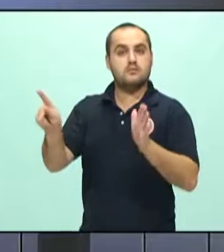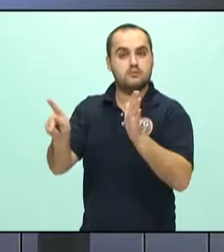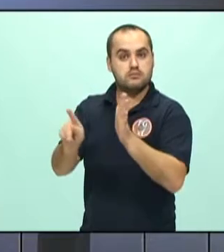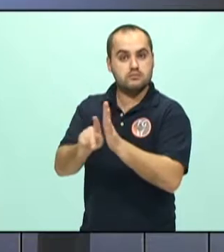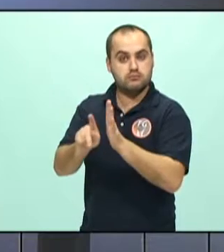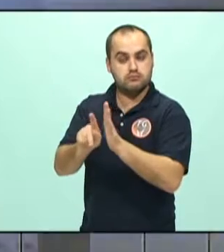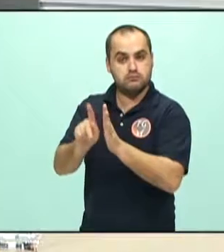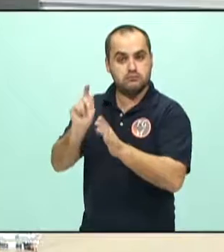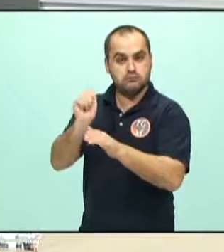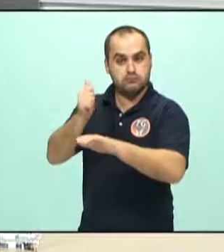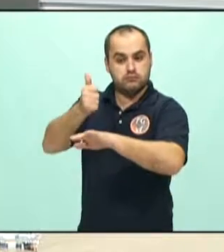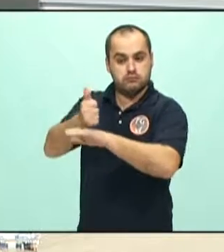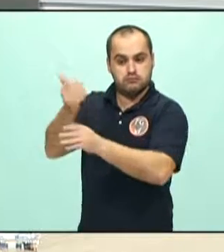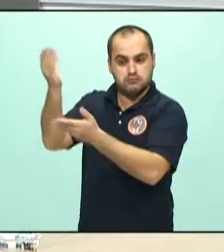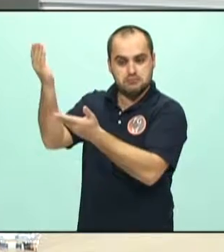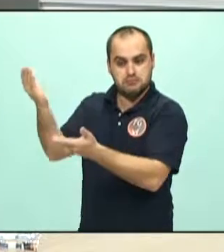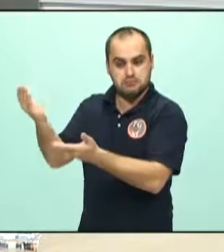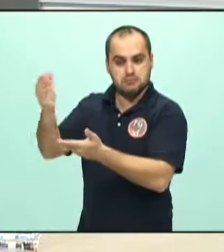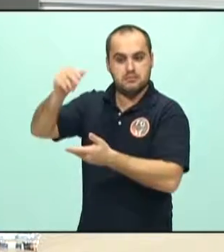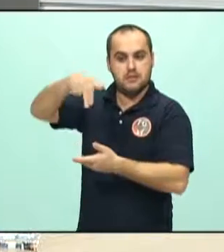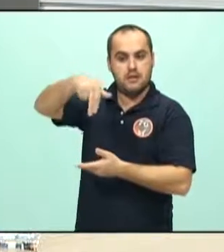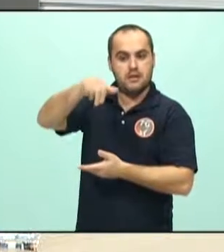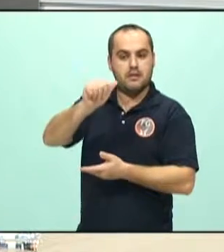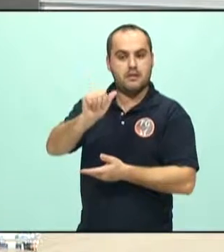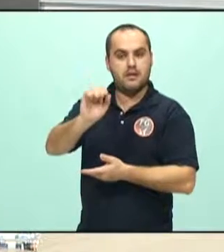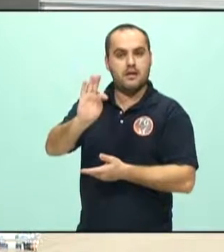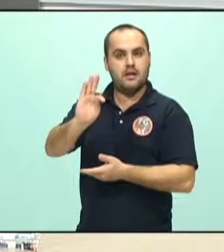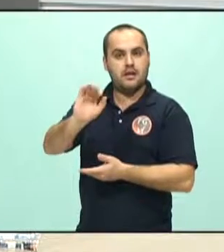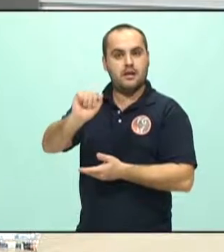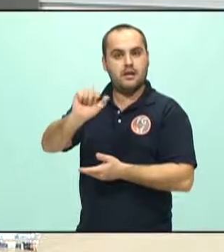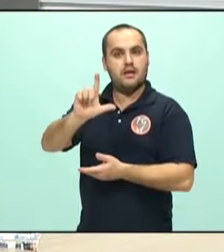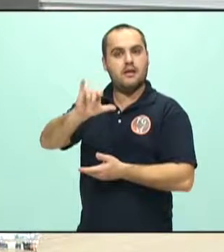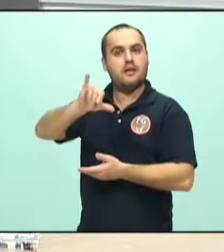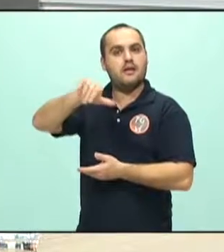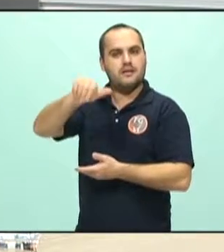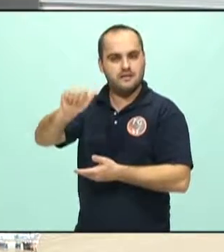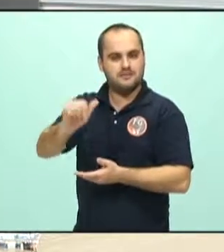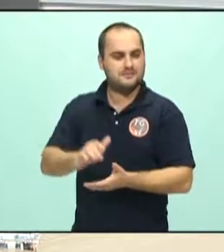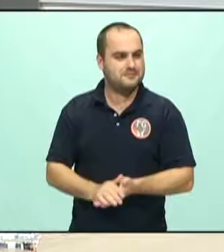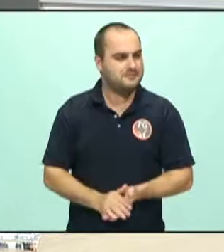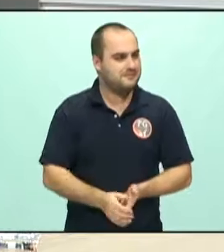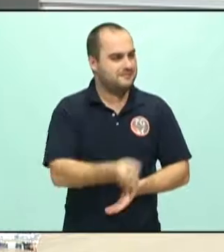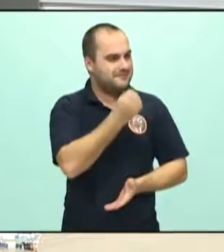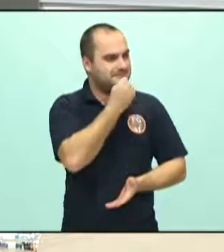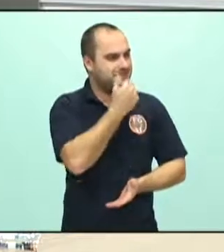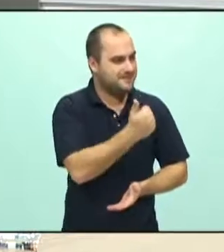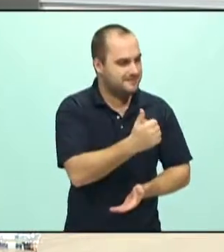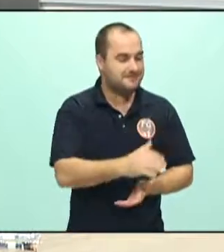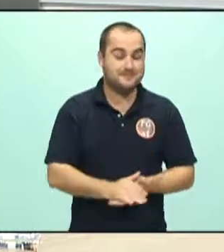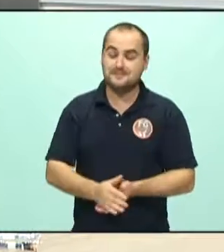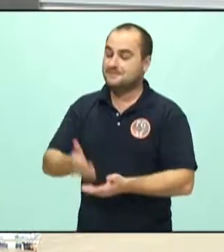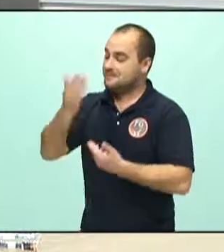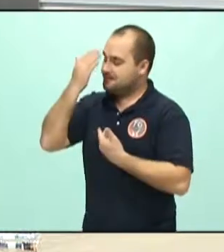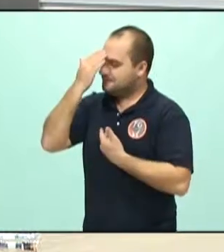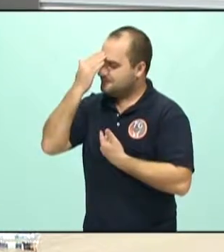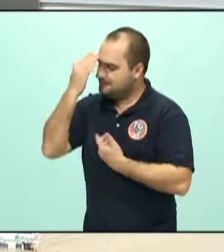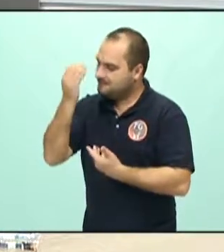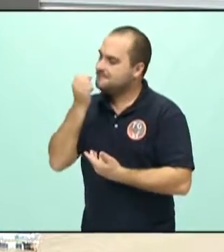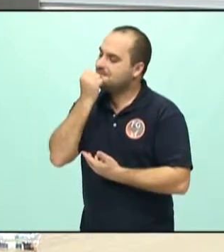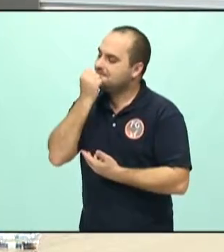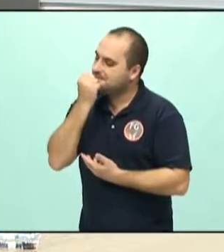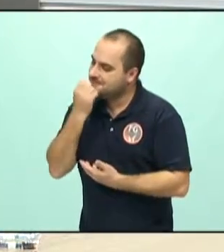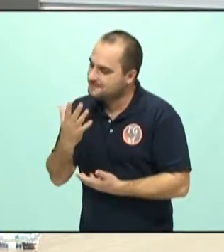semasa natália pires foi natália tudo bem tudo bem muito obrigada de novo aqui na casa